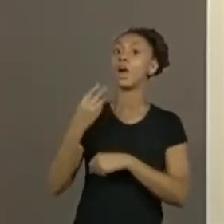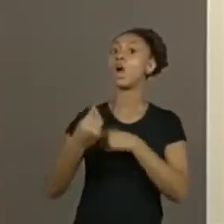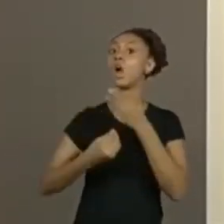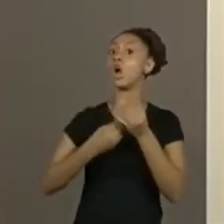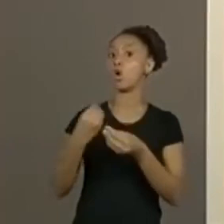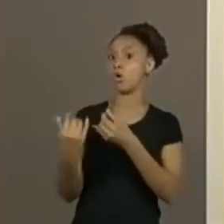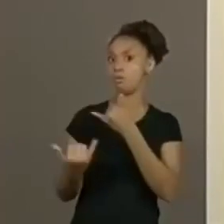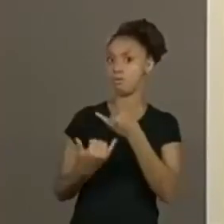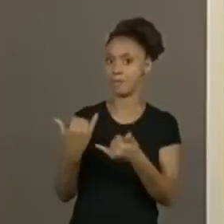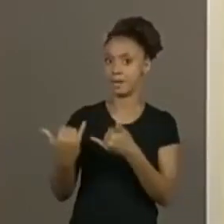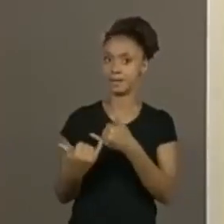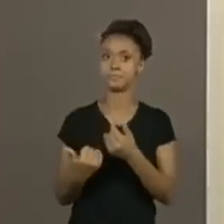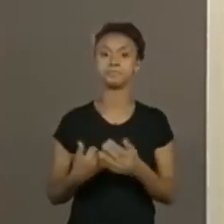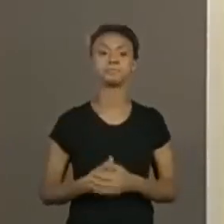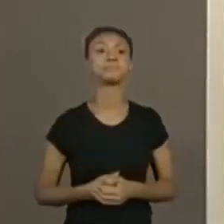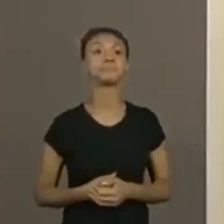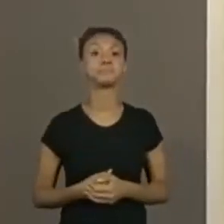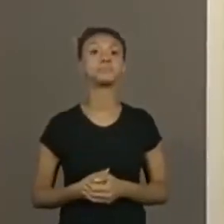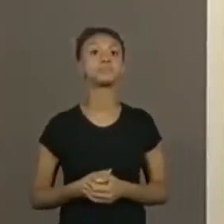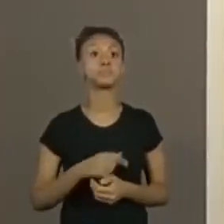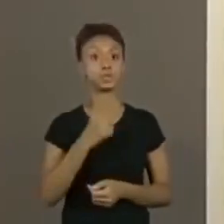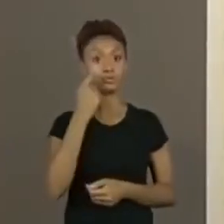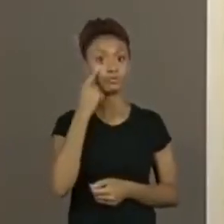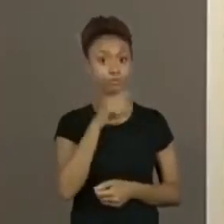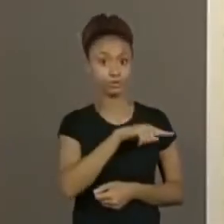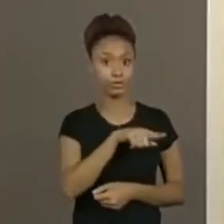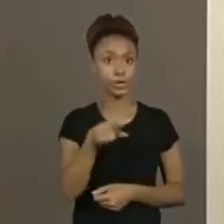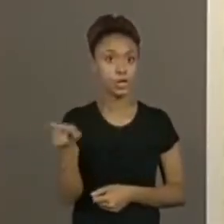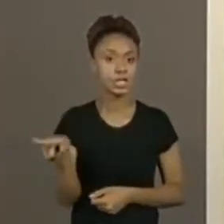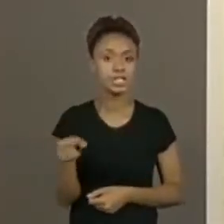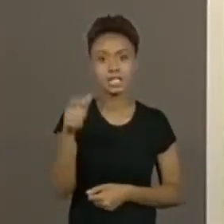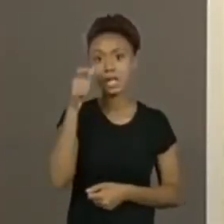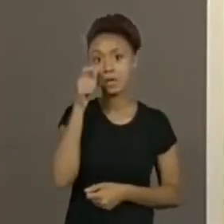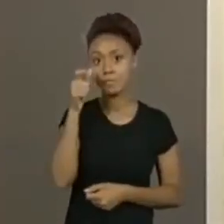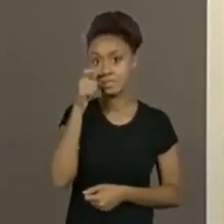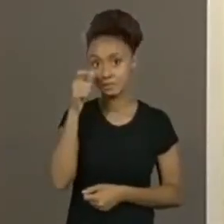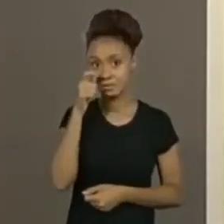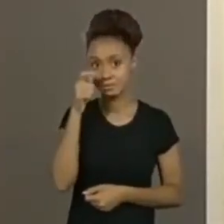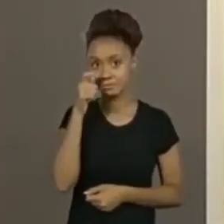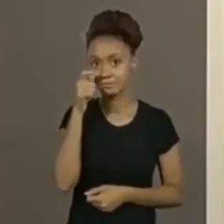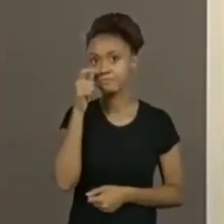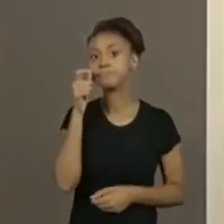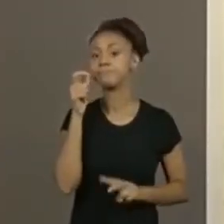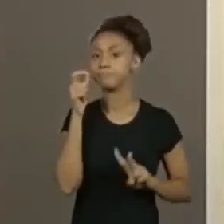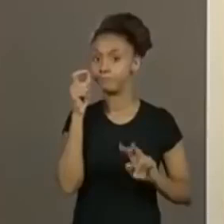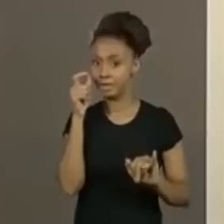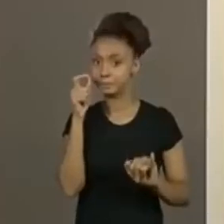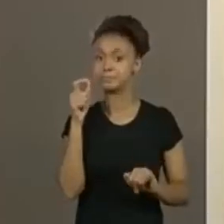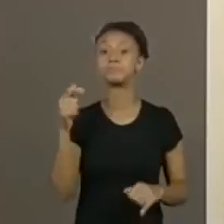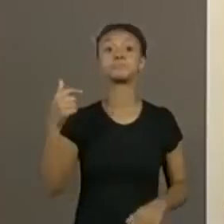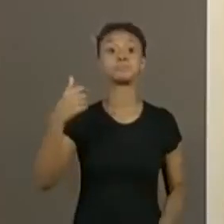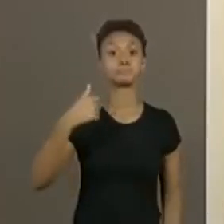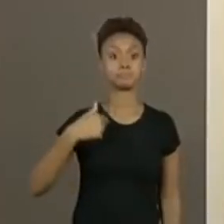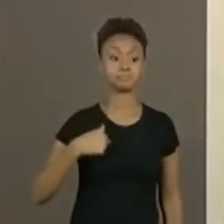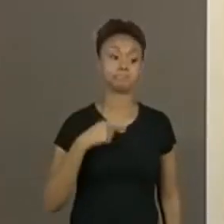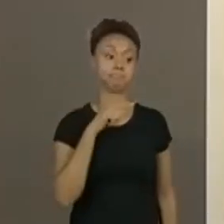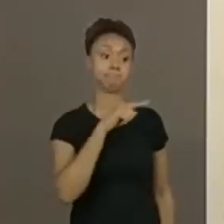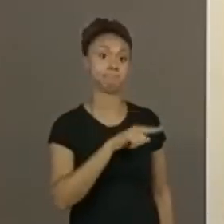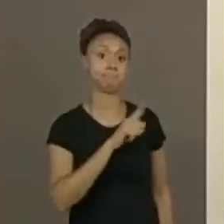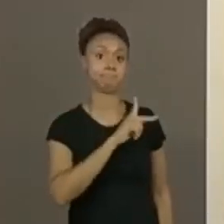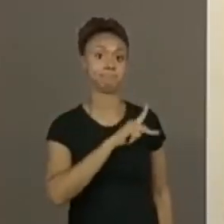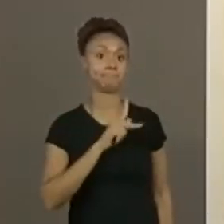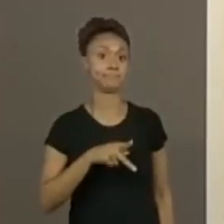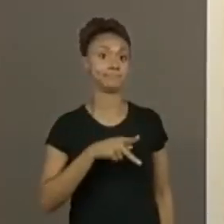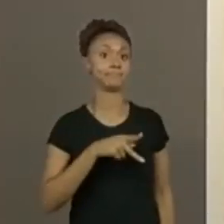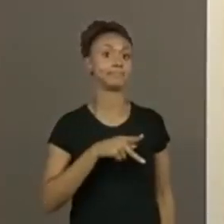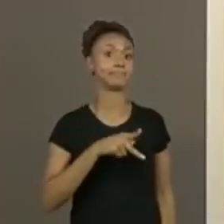preste atenção. Vocês vão vivenciar essa situação aqui, vão observar nessa situação. Eu e a professora Kerry, nós vamos brincar